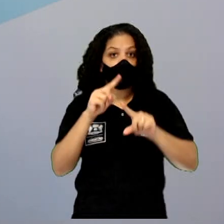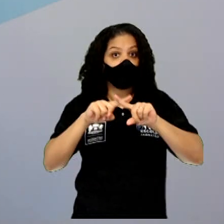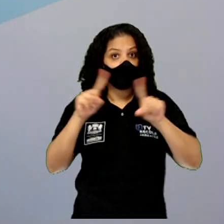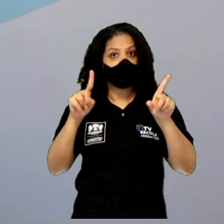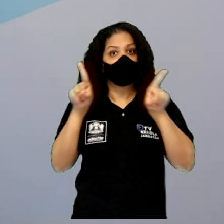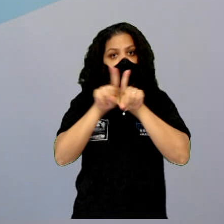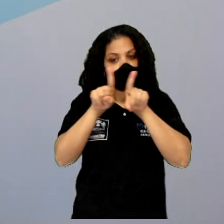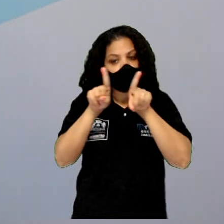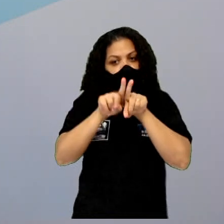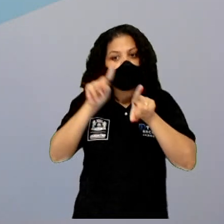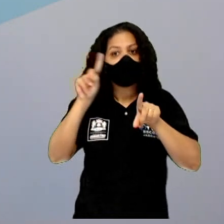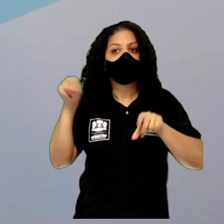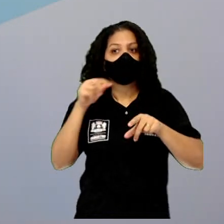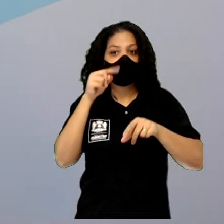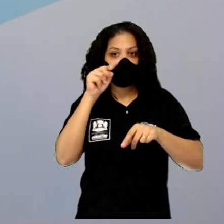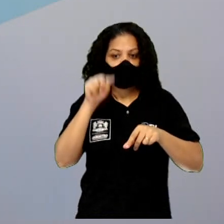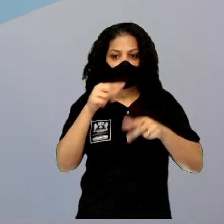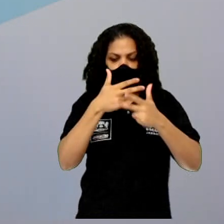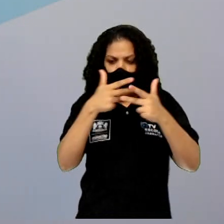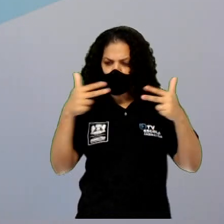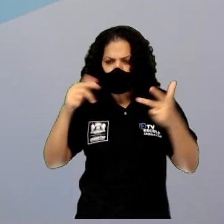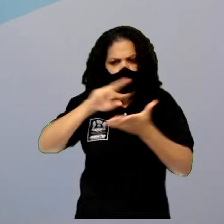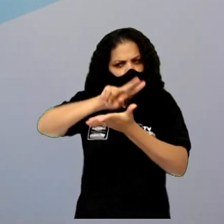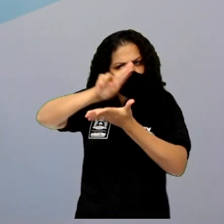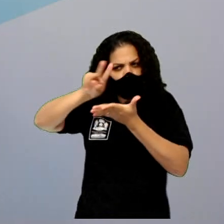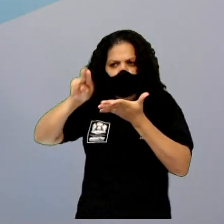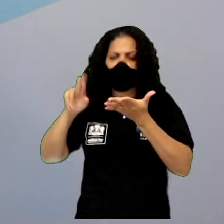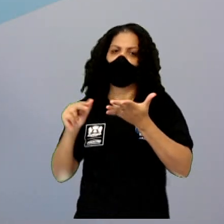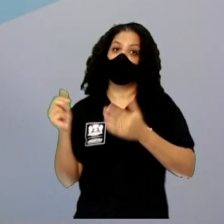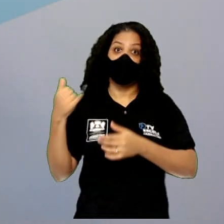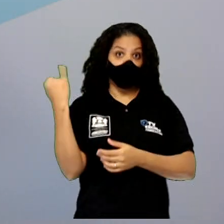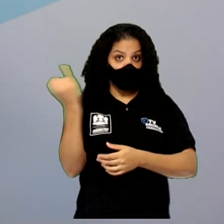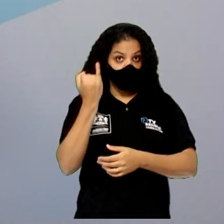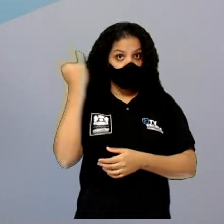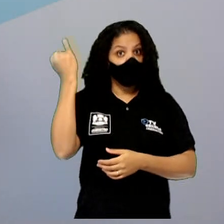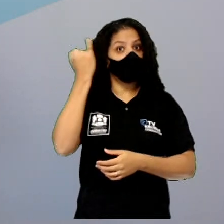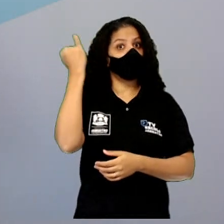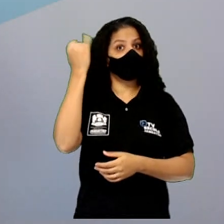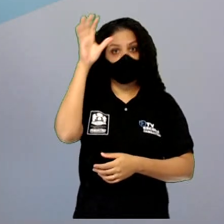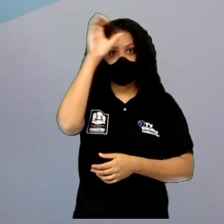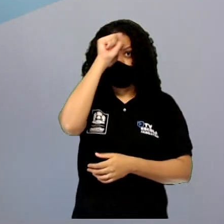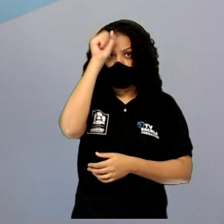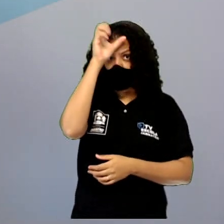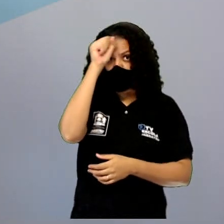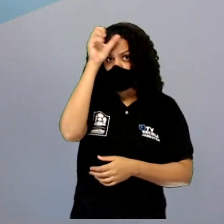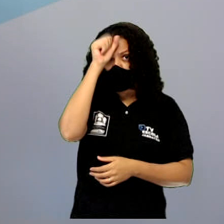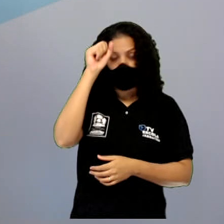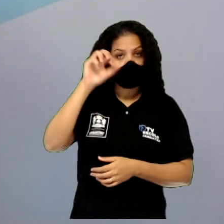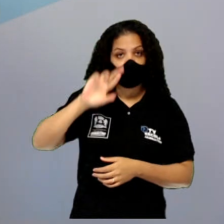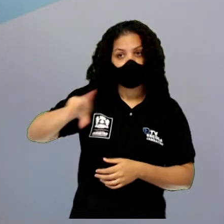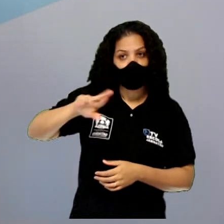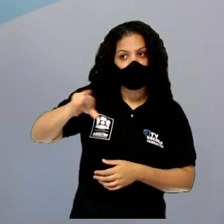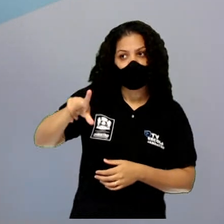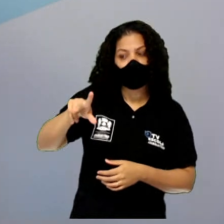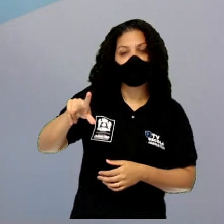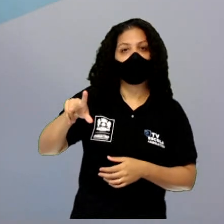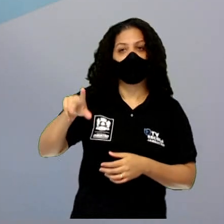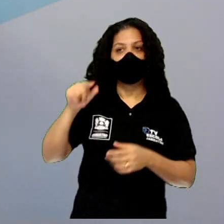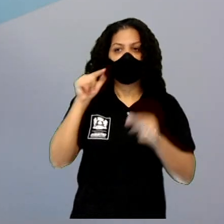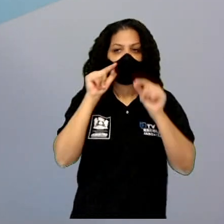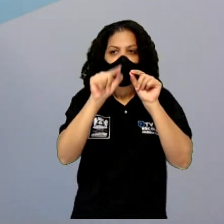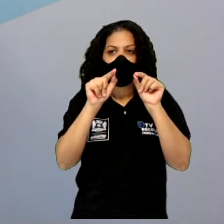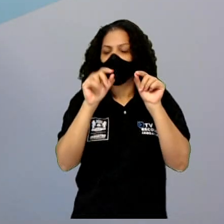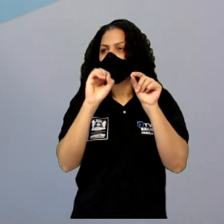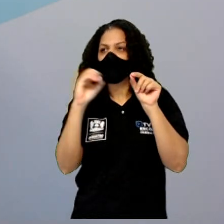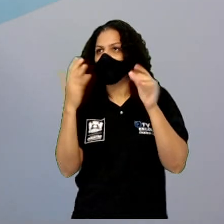pontuação. Viram como é importante a gente aprender a pontuação? Não é apenas um enfeite do texto, não. É muito necessário, é parte daquilo